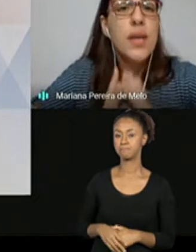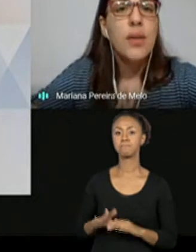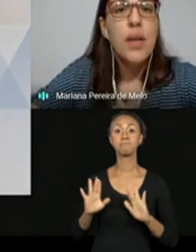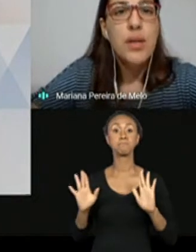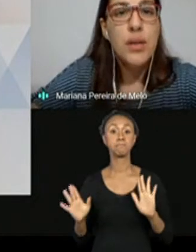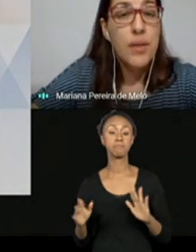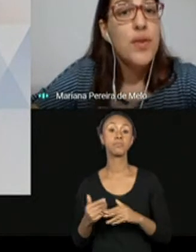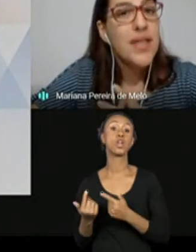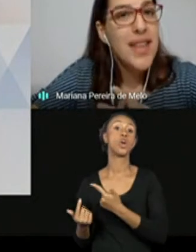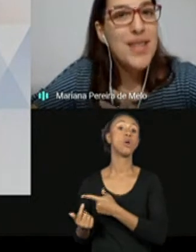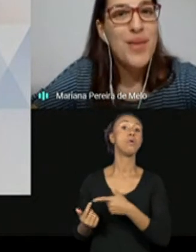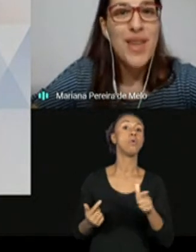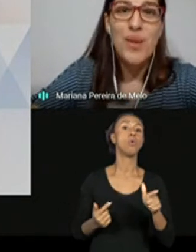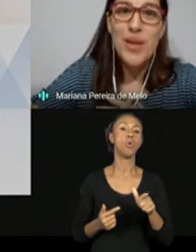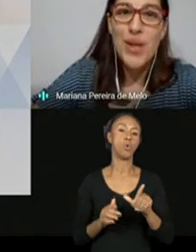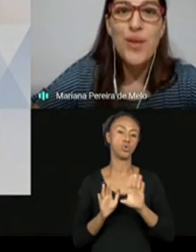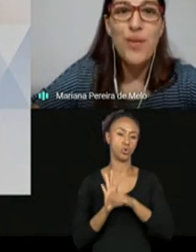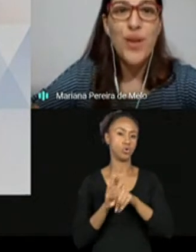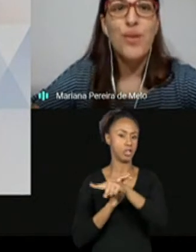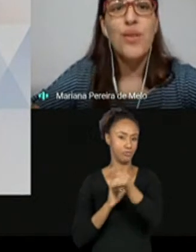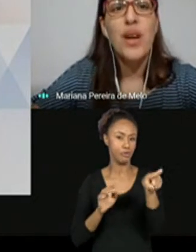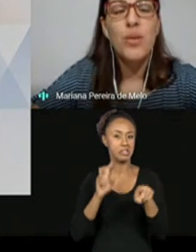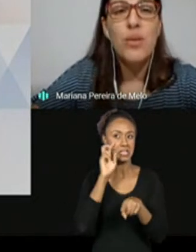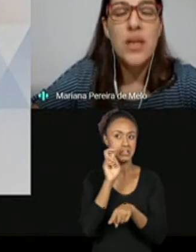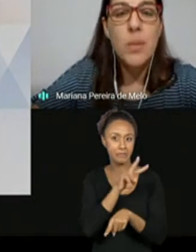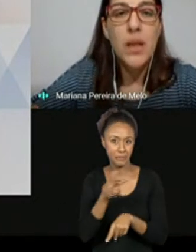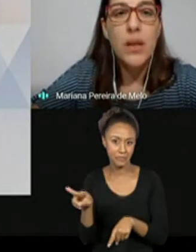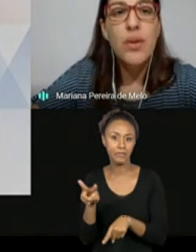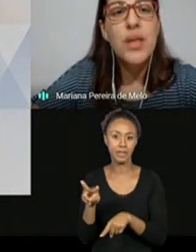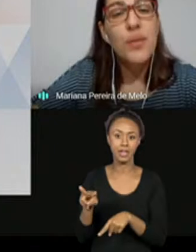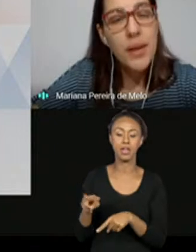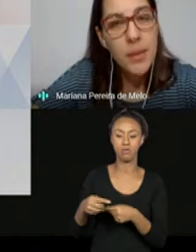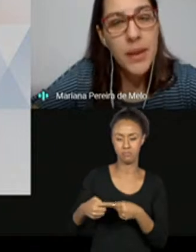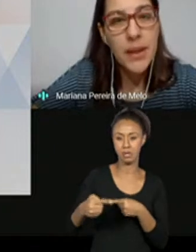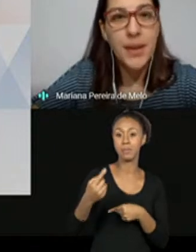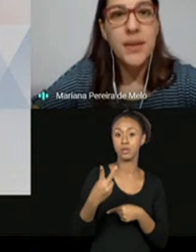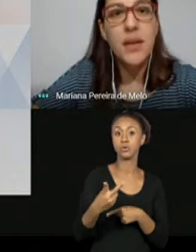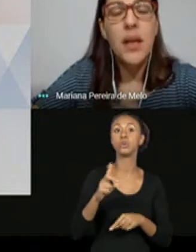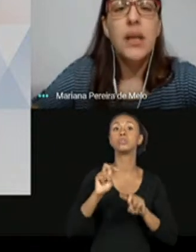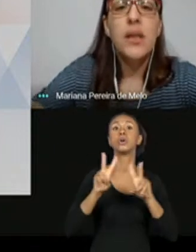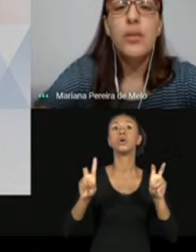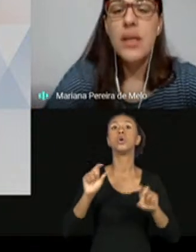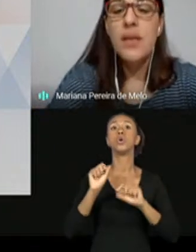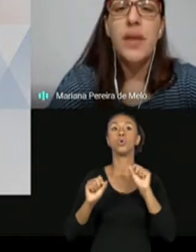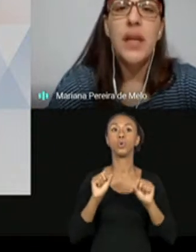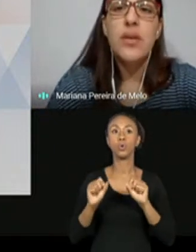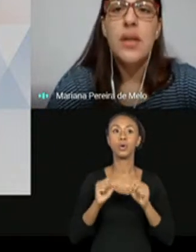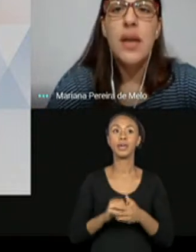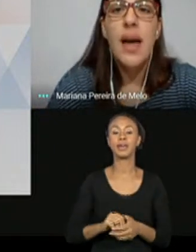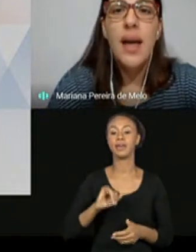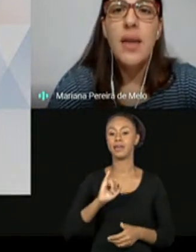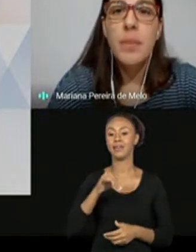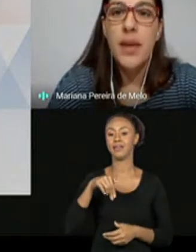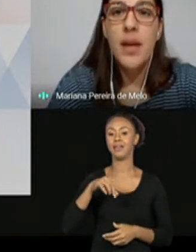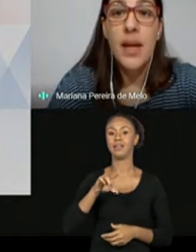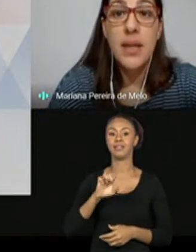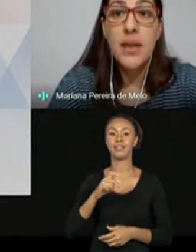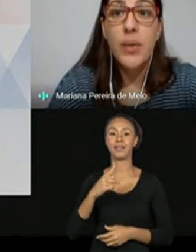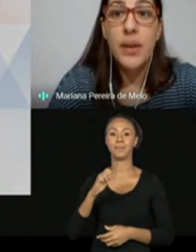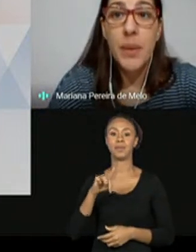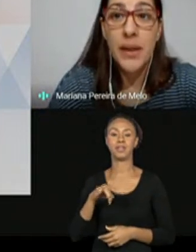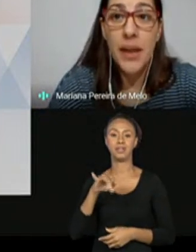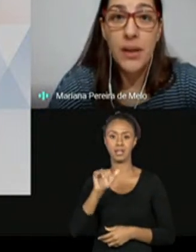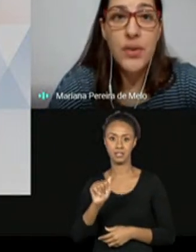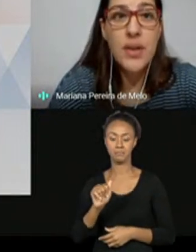Outro conceito que vocês viram, que a gente viu ao longo da semana 2, foi a independência. Então, dois eventos, A e B, eles